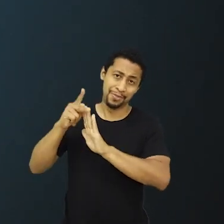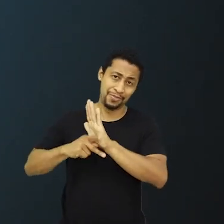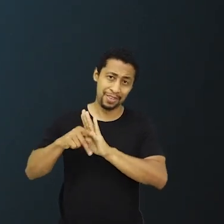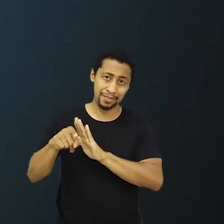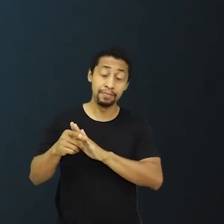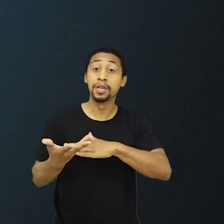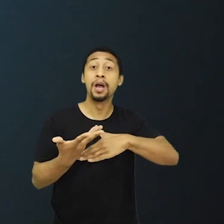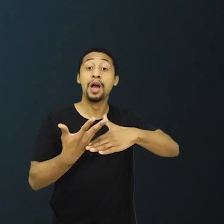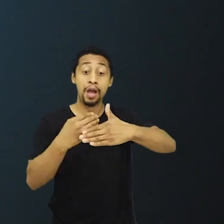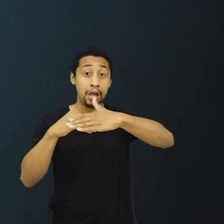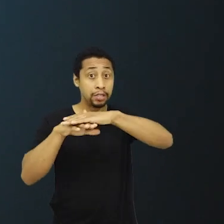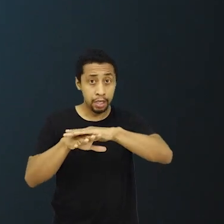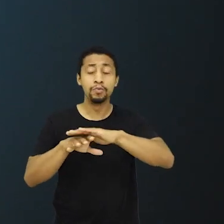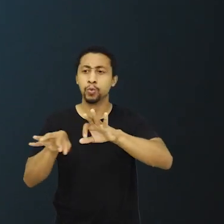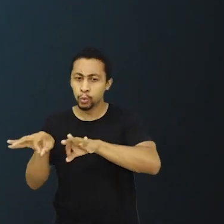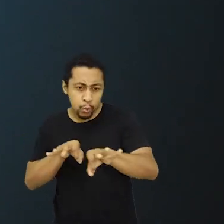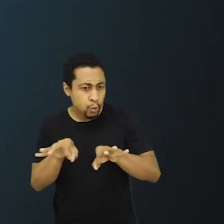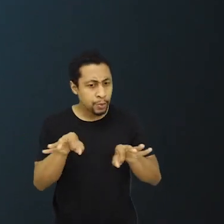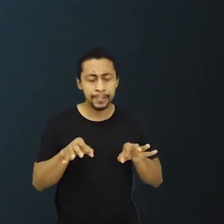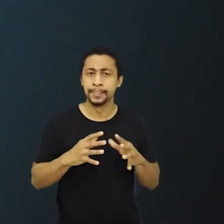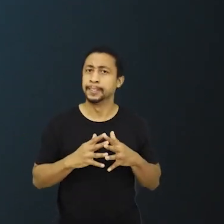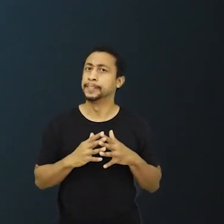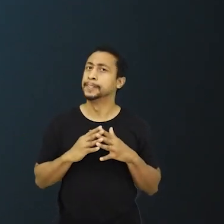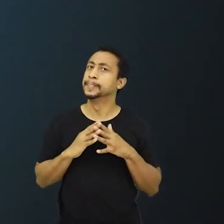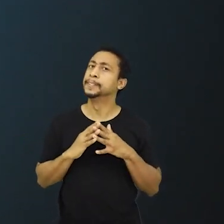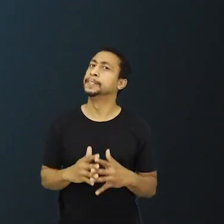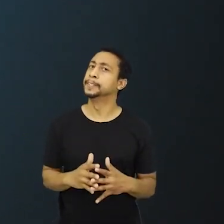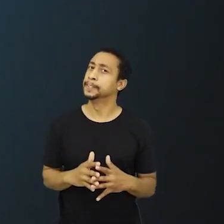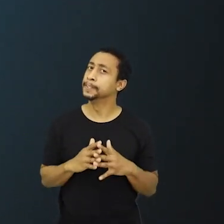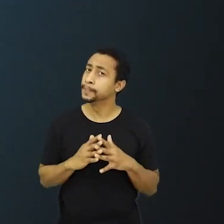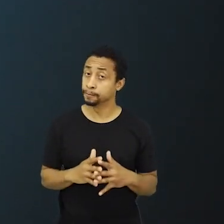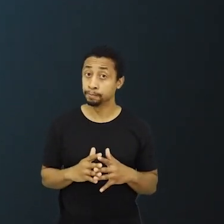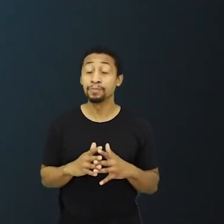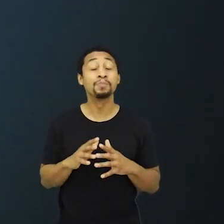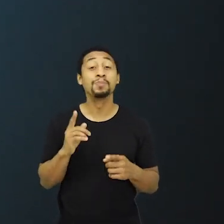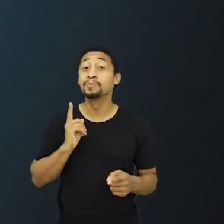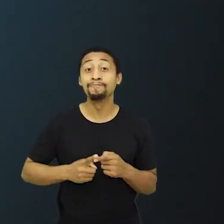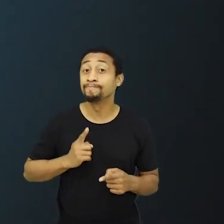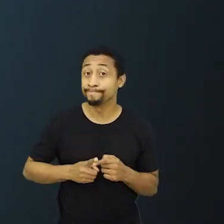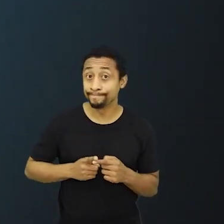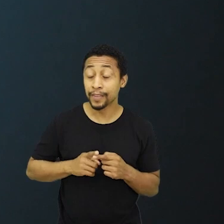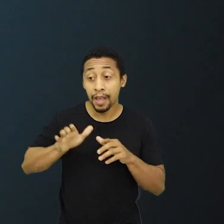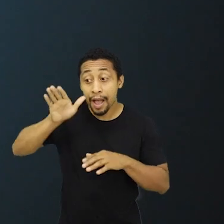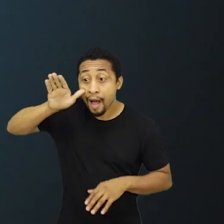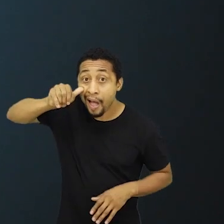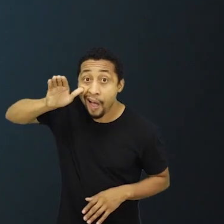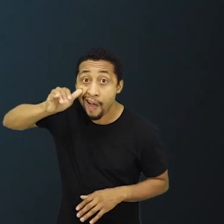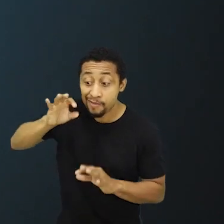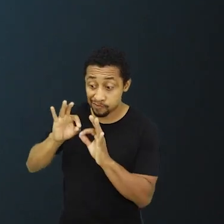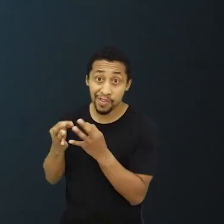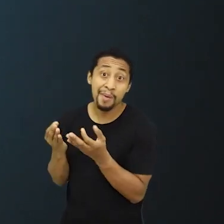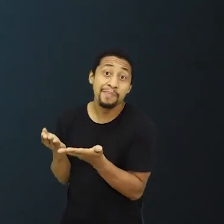acervo complexa, que é entrar na vida da família, né? Então, nos